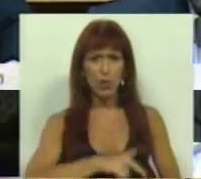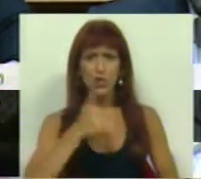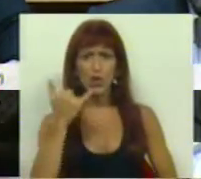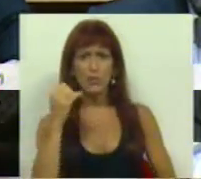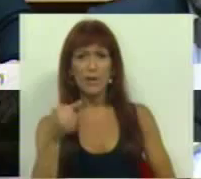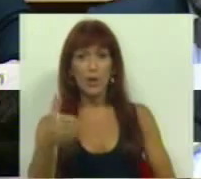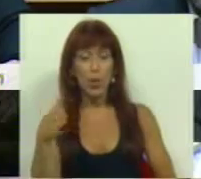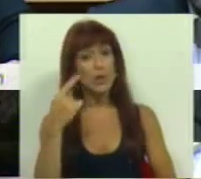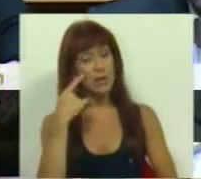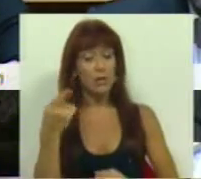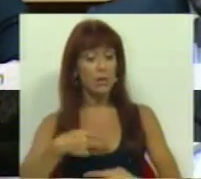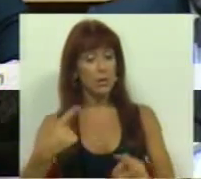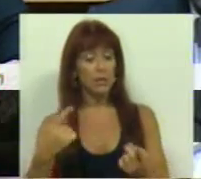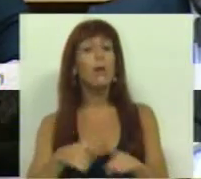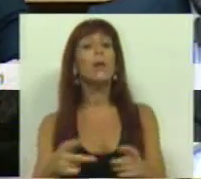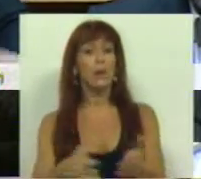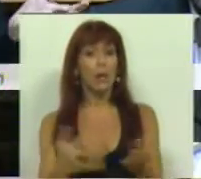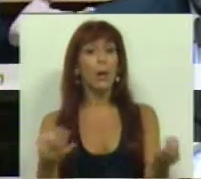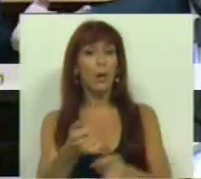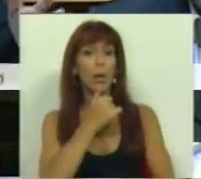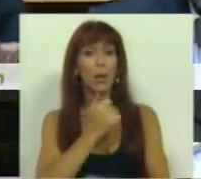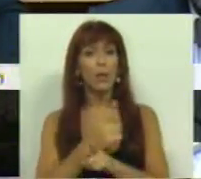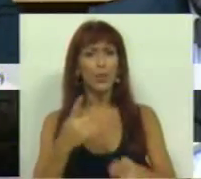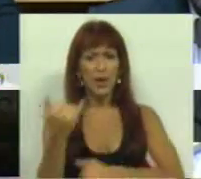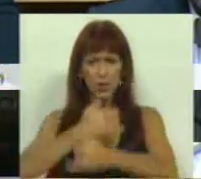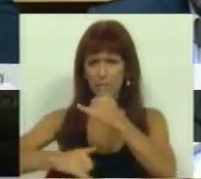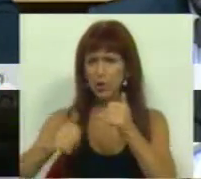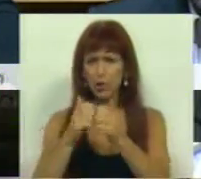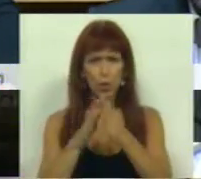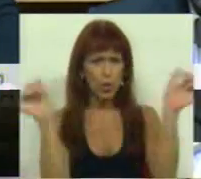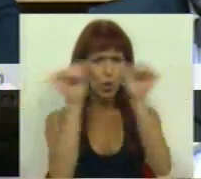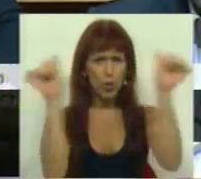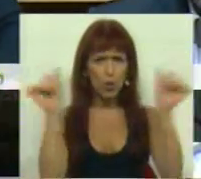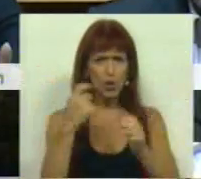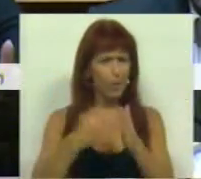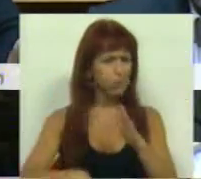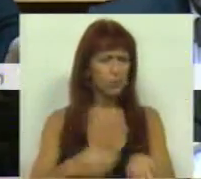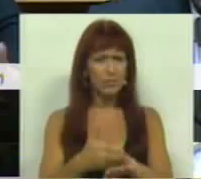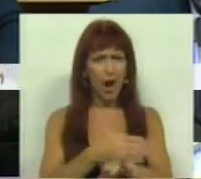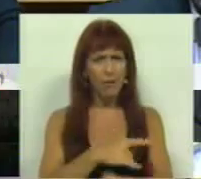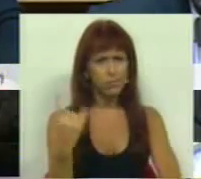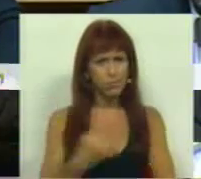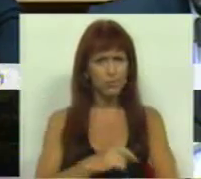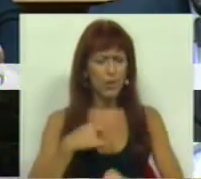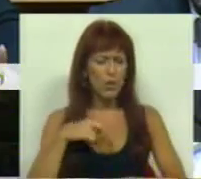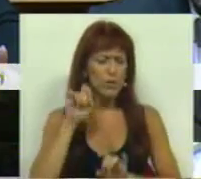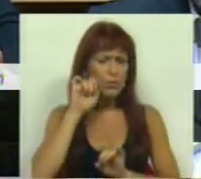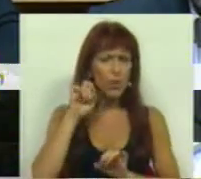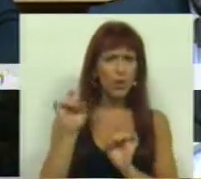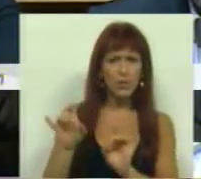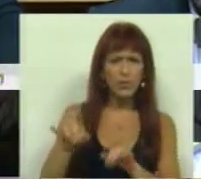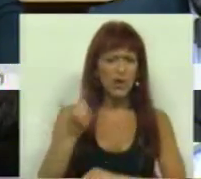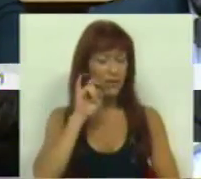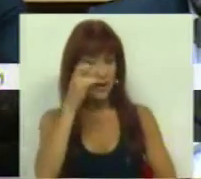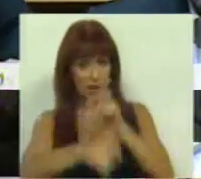61-2011, reconhecendo que ele é determinante porque substitui todo o sistema de cauções e é um mecanismo de prevenção e defesa